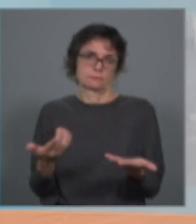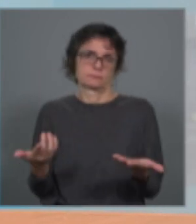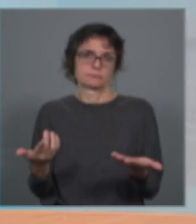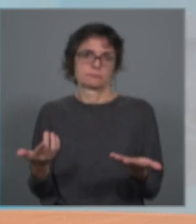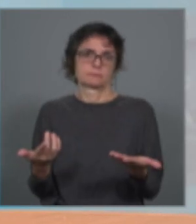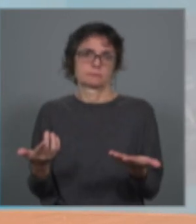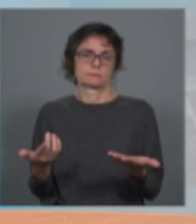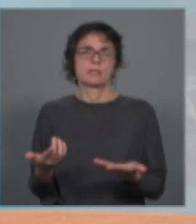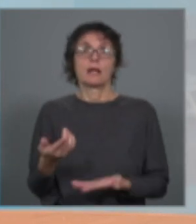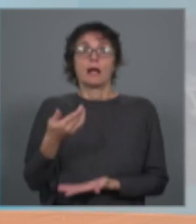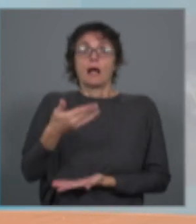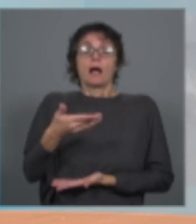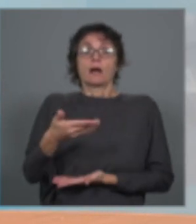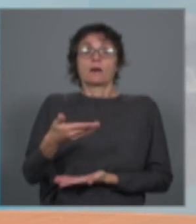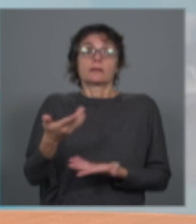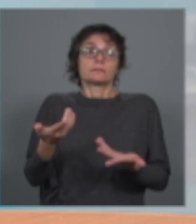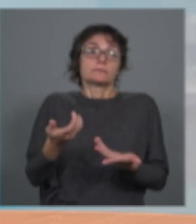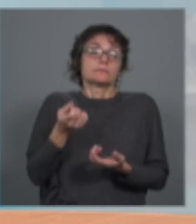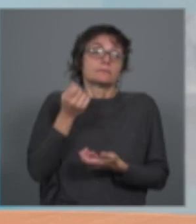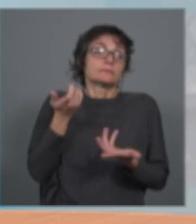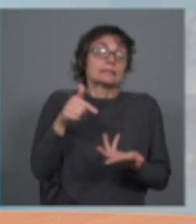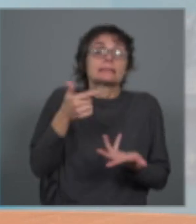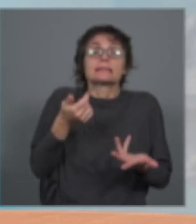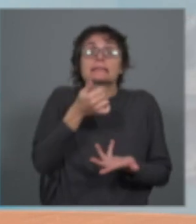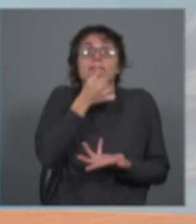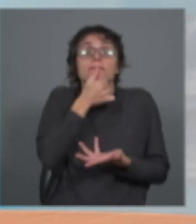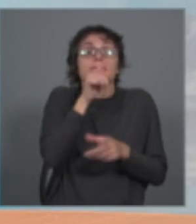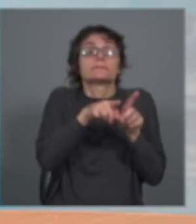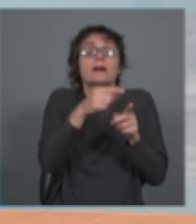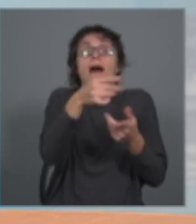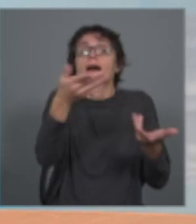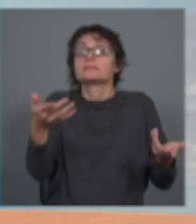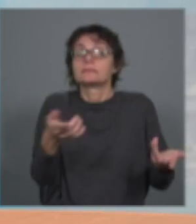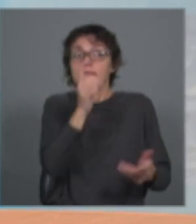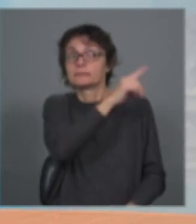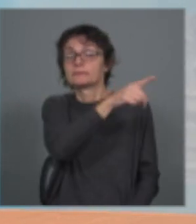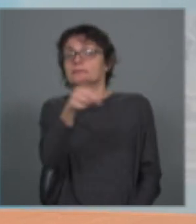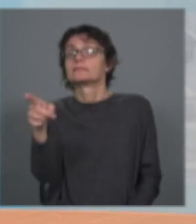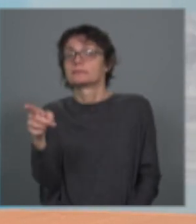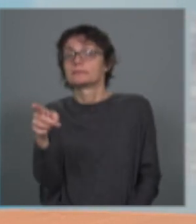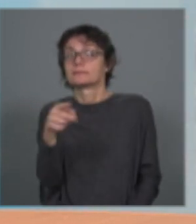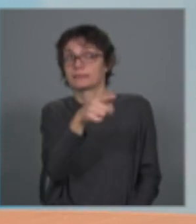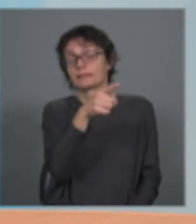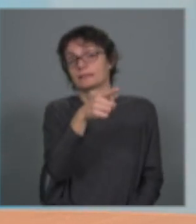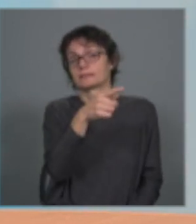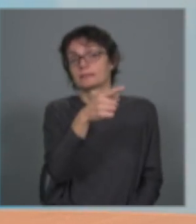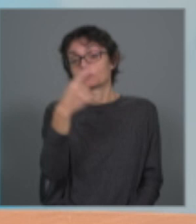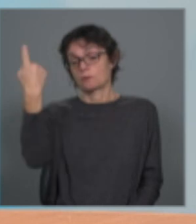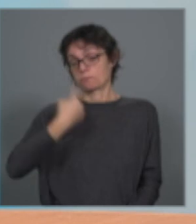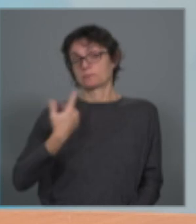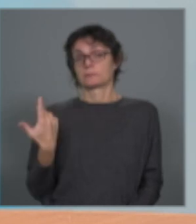E quem pode, e quem pode decide e obriga a decidir. O grande problema é que as finanças não se